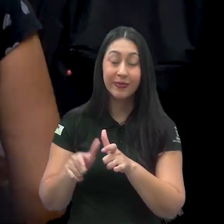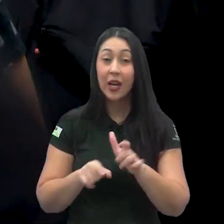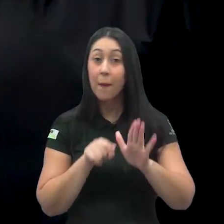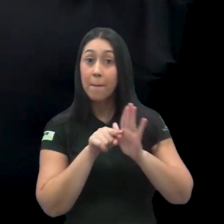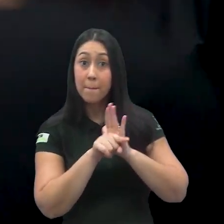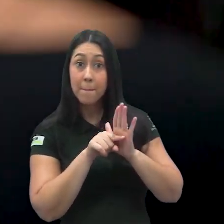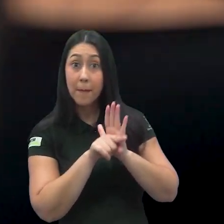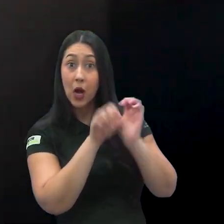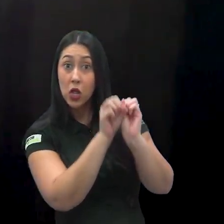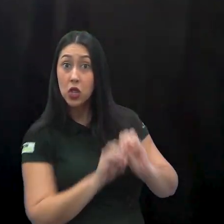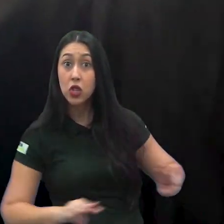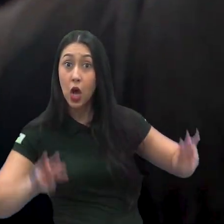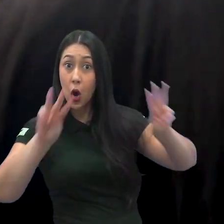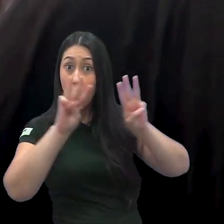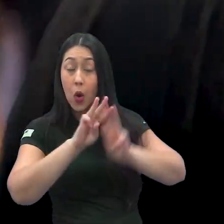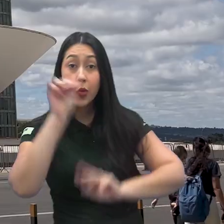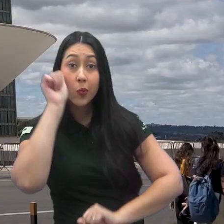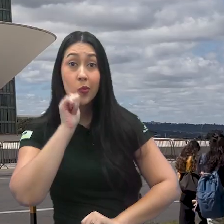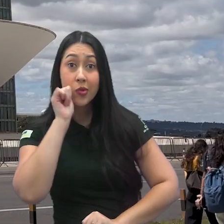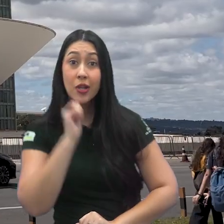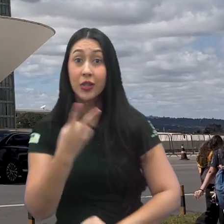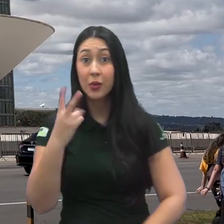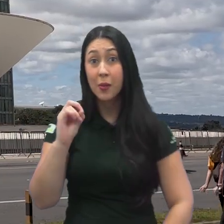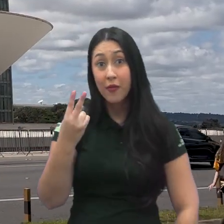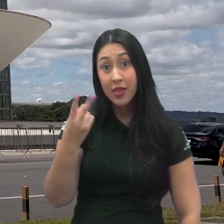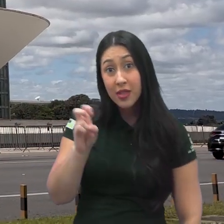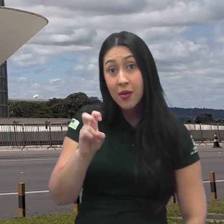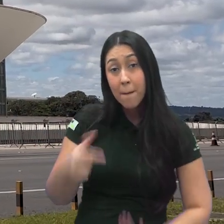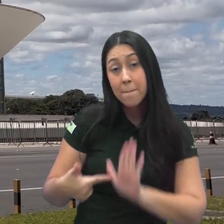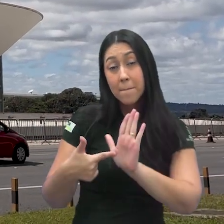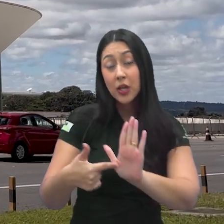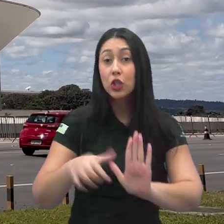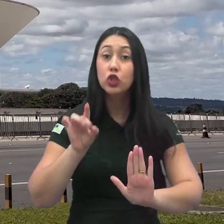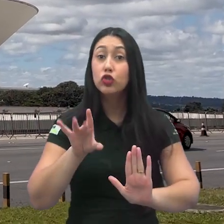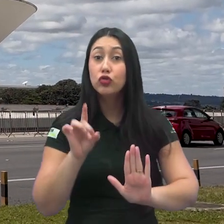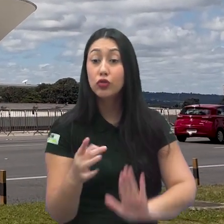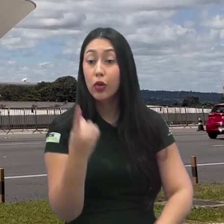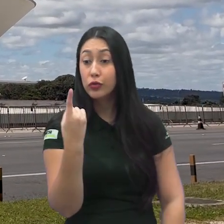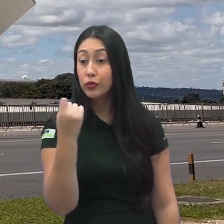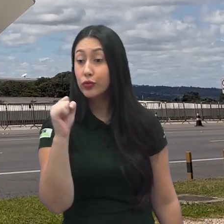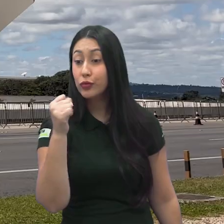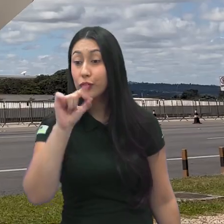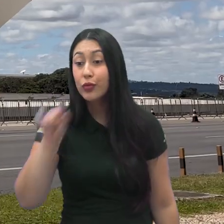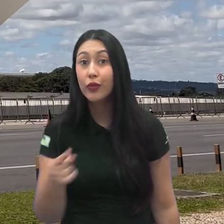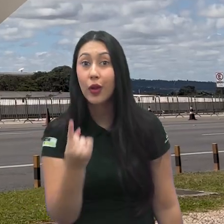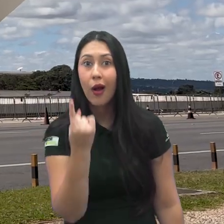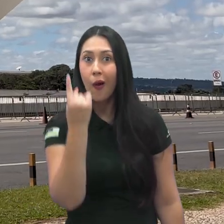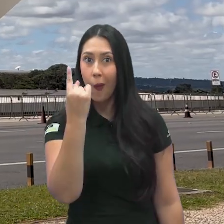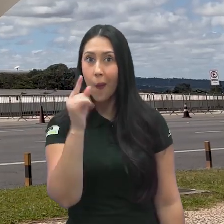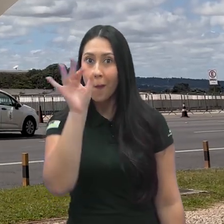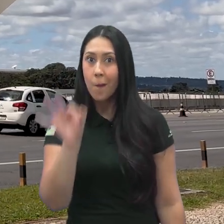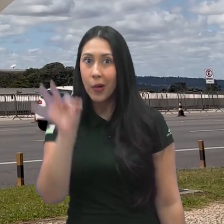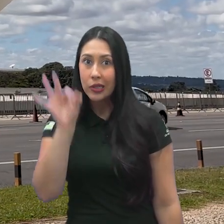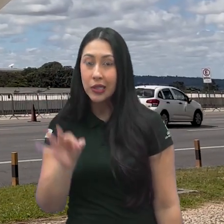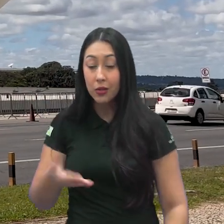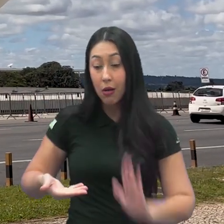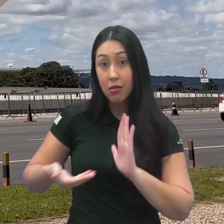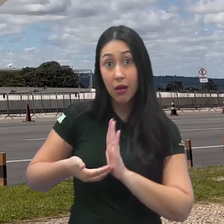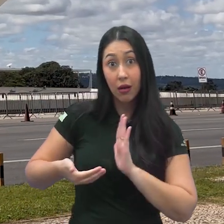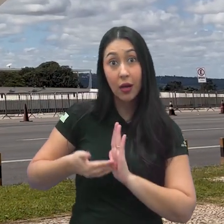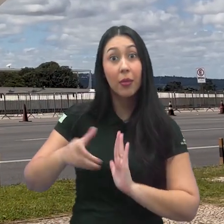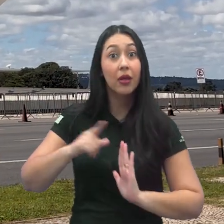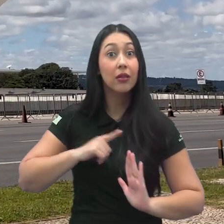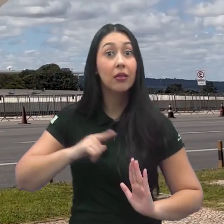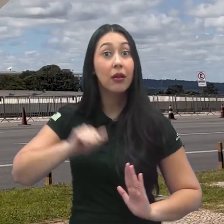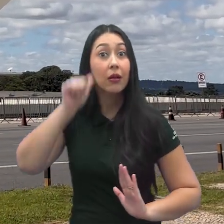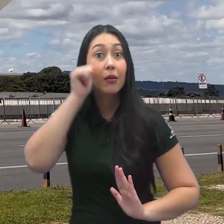ONU Mulheres de 2025 revela que apenas 18,1% da Câmara dos Deputados é composta